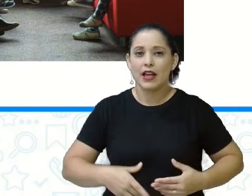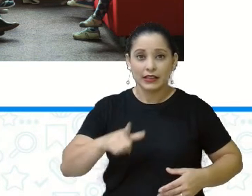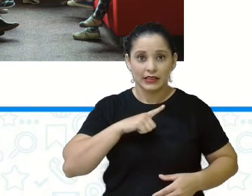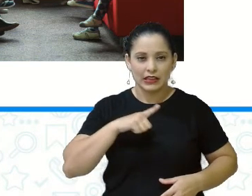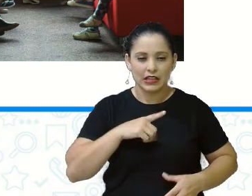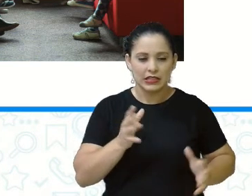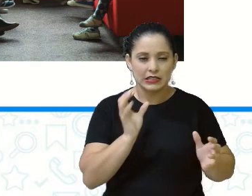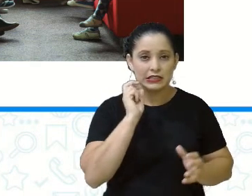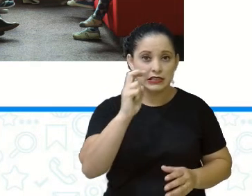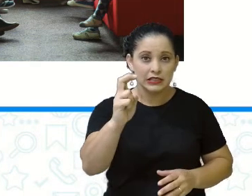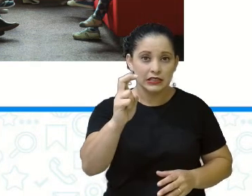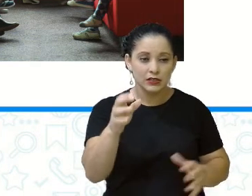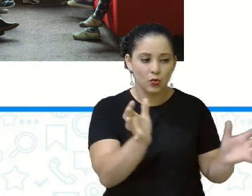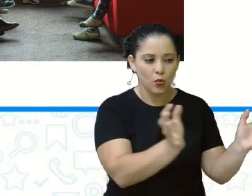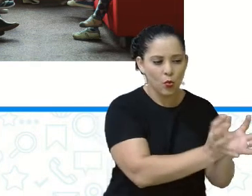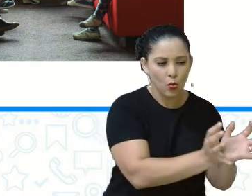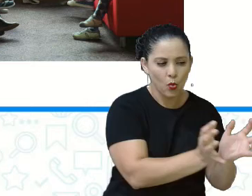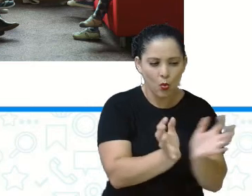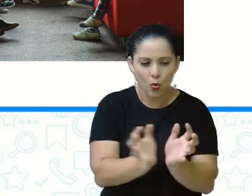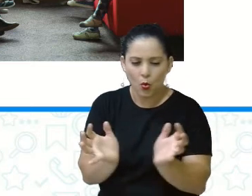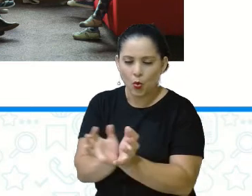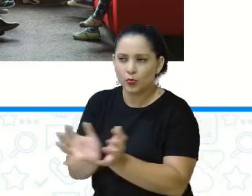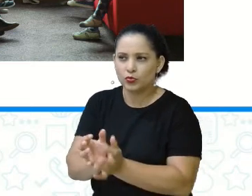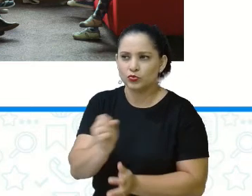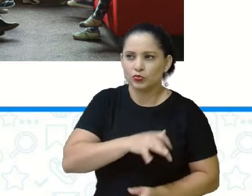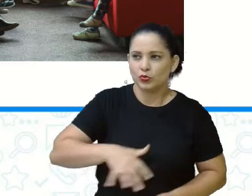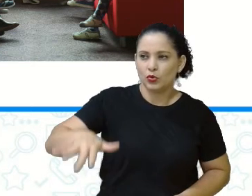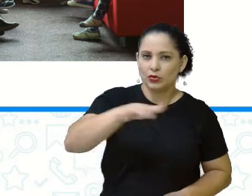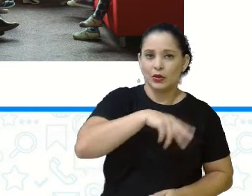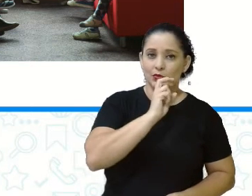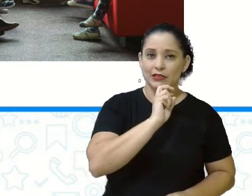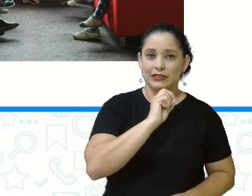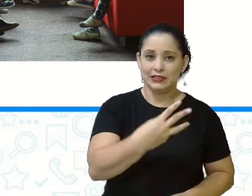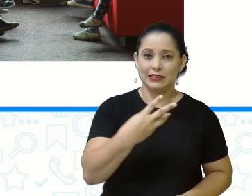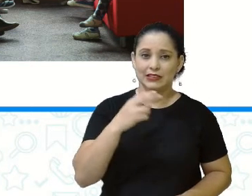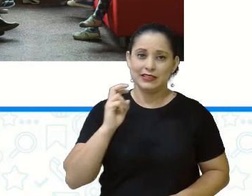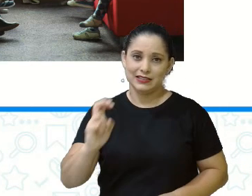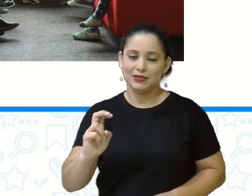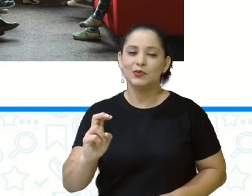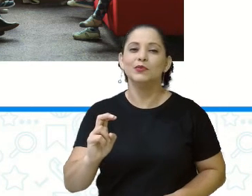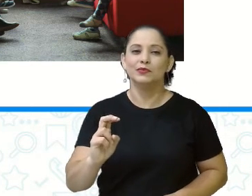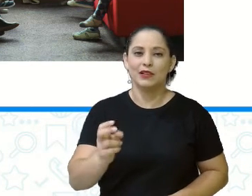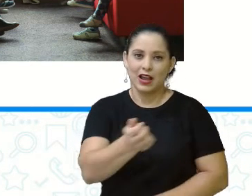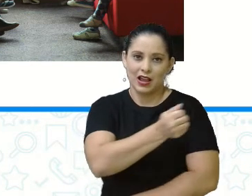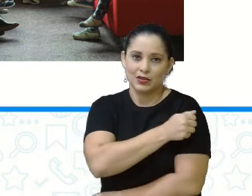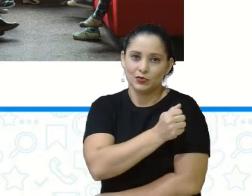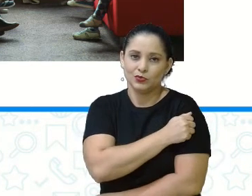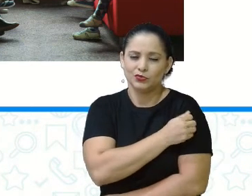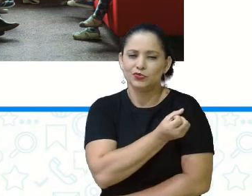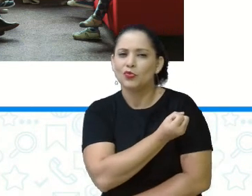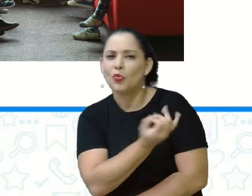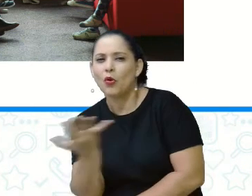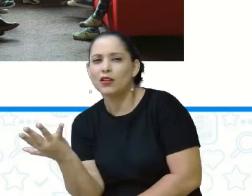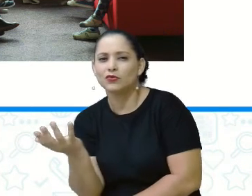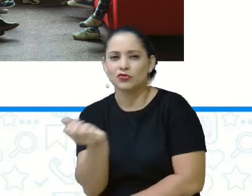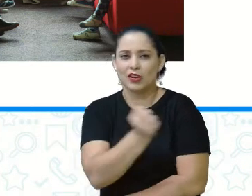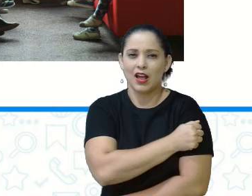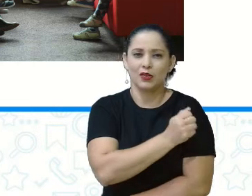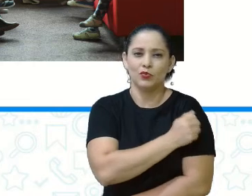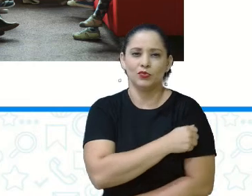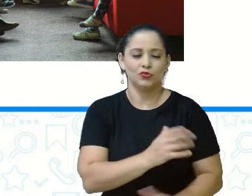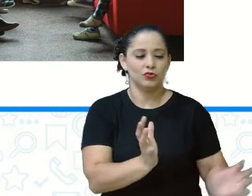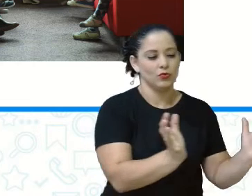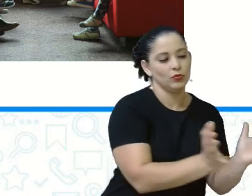5 grupos. Quantos alunos ficarão em cada grupo? Quinto